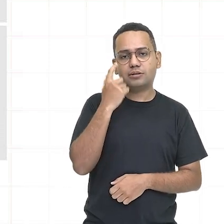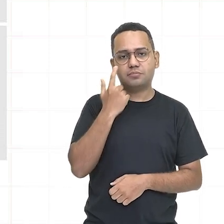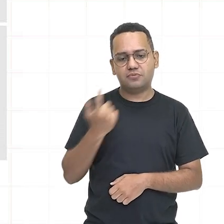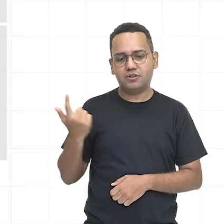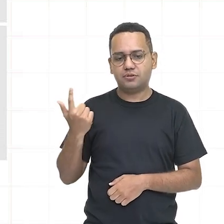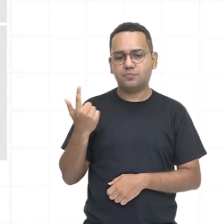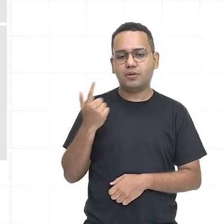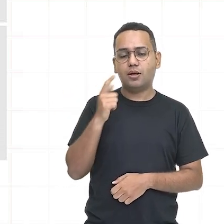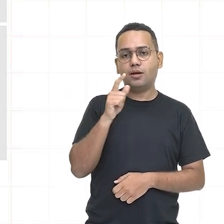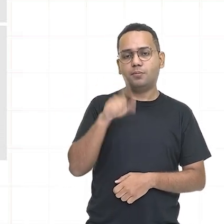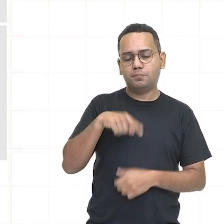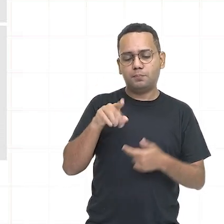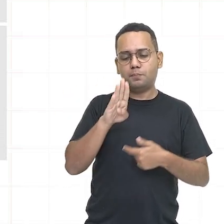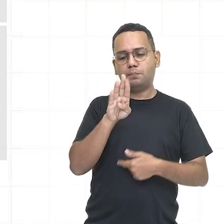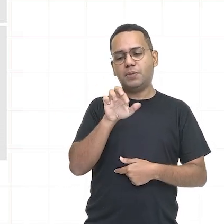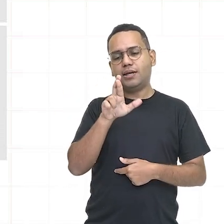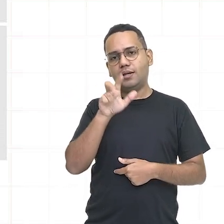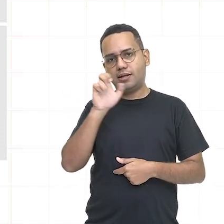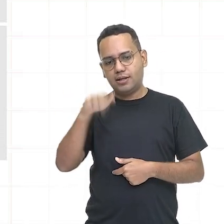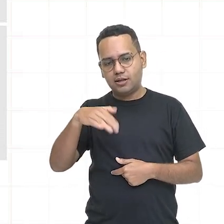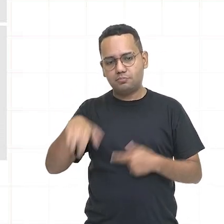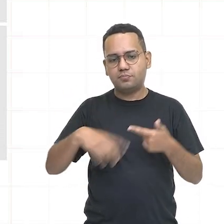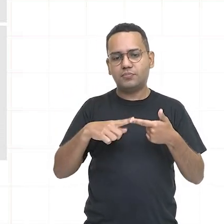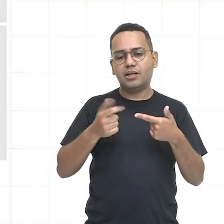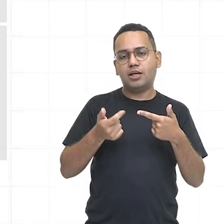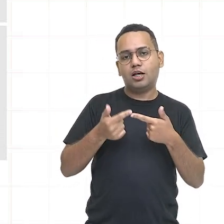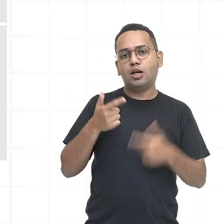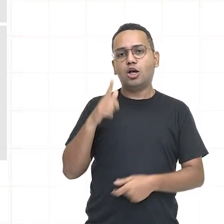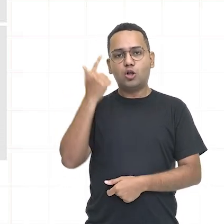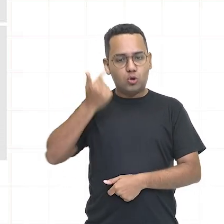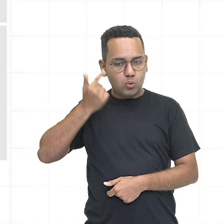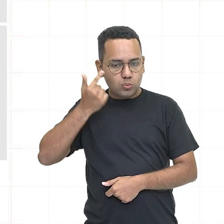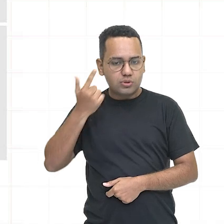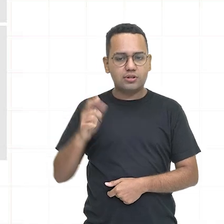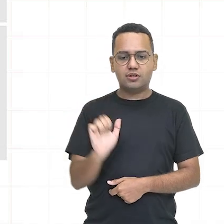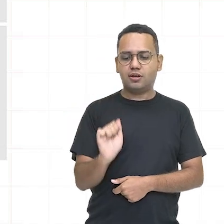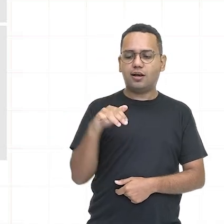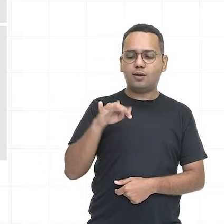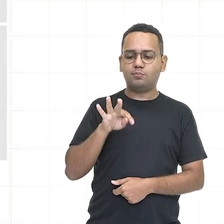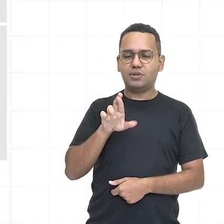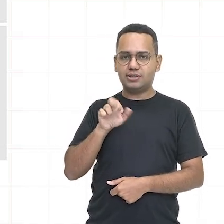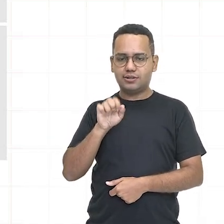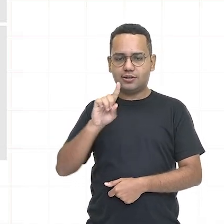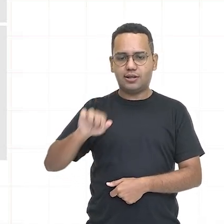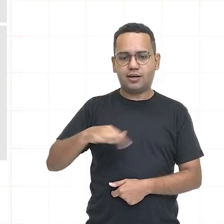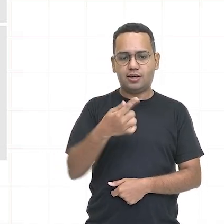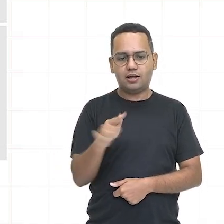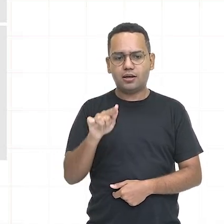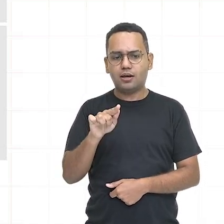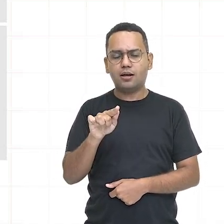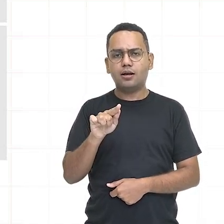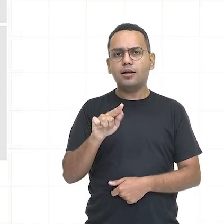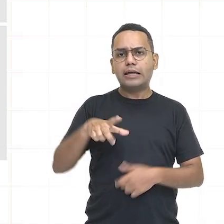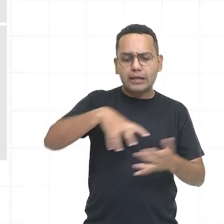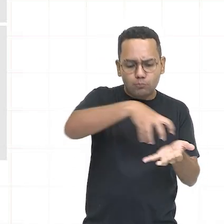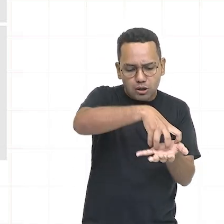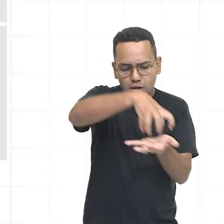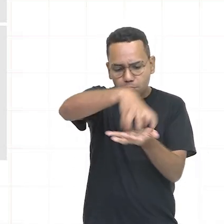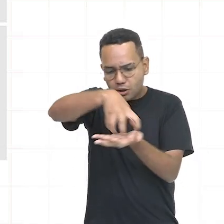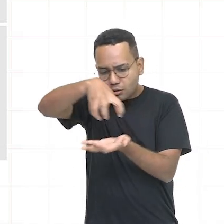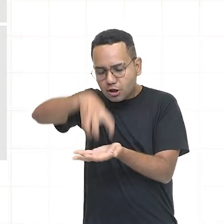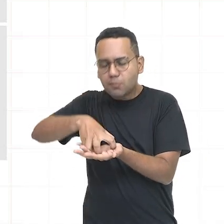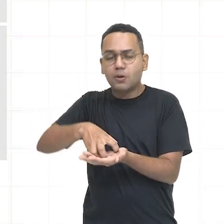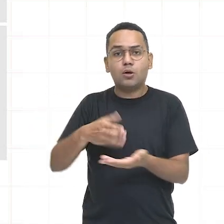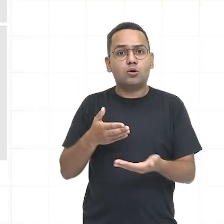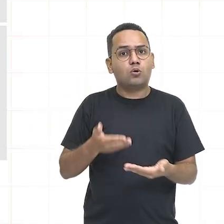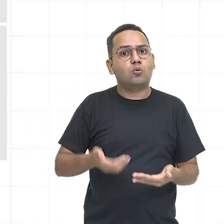em Amsterdã, e acabam aí se tornando grandes centros tecnológicos. Então, isso no continente europeu, né,